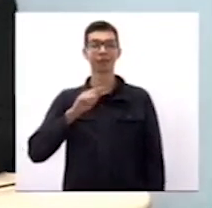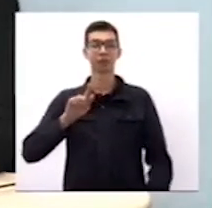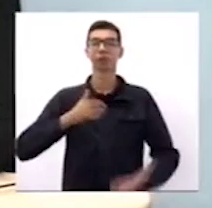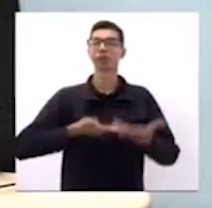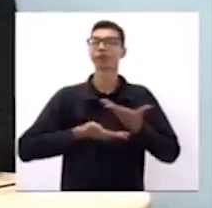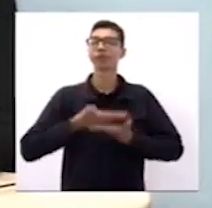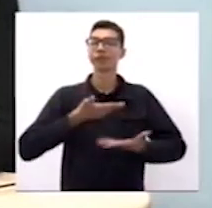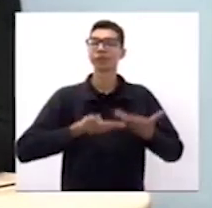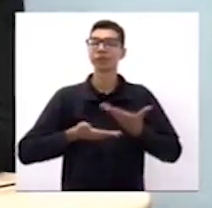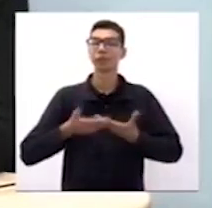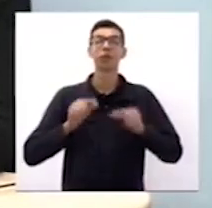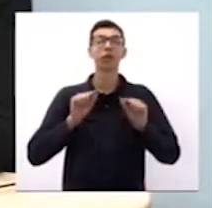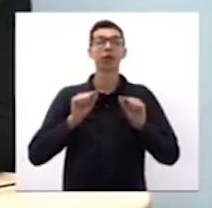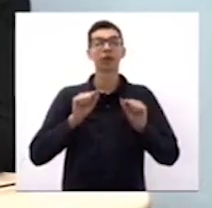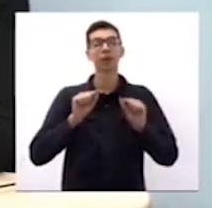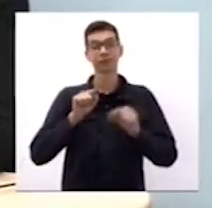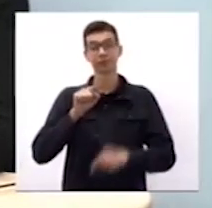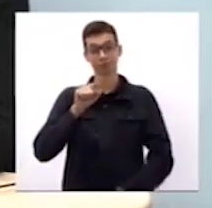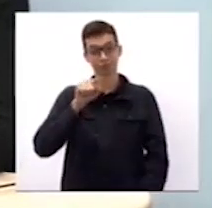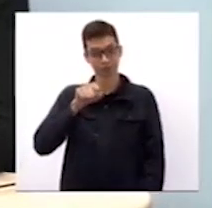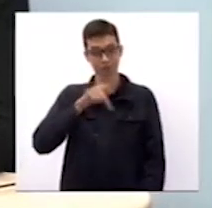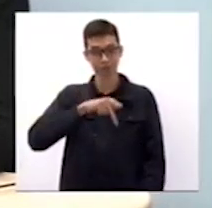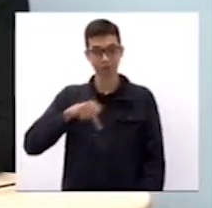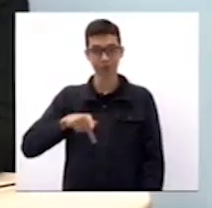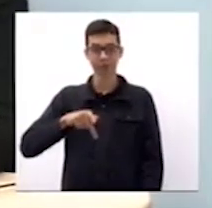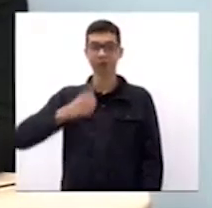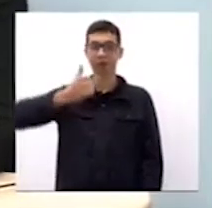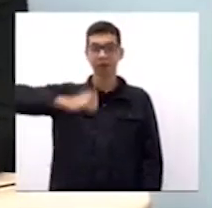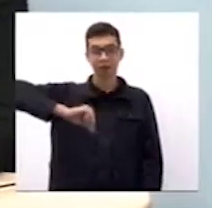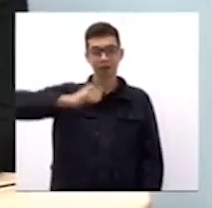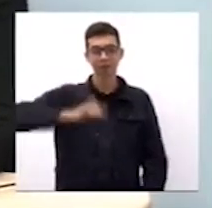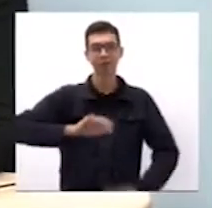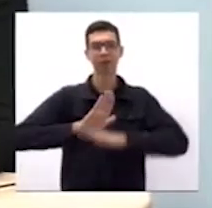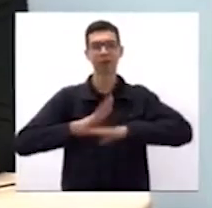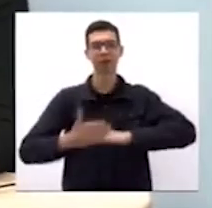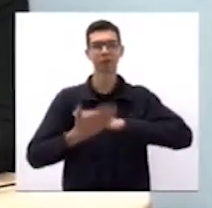aqui, vai avaliar como é que foi aí, né, fazer